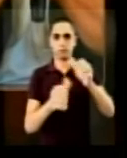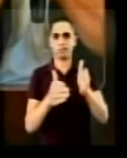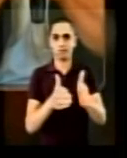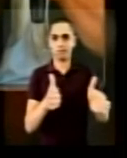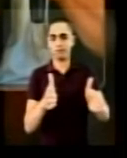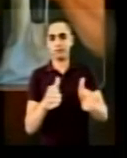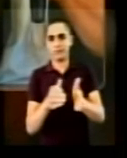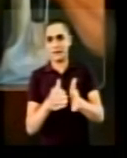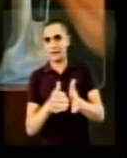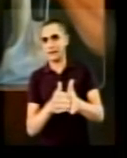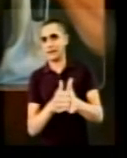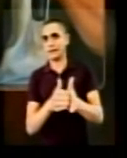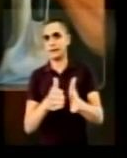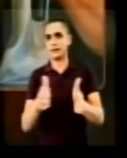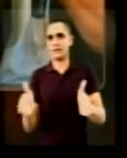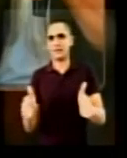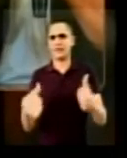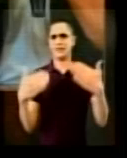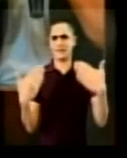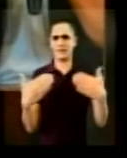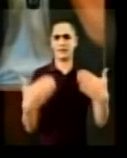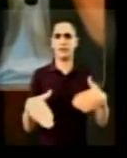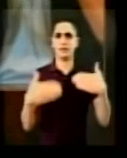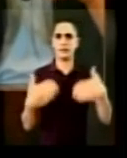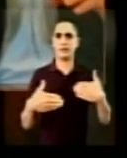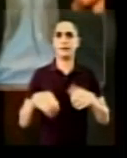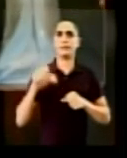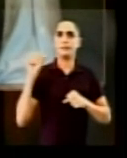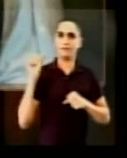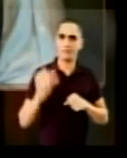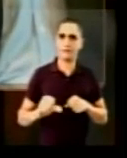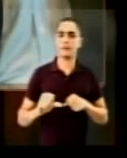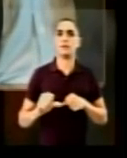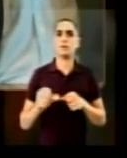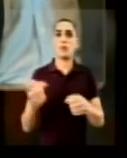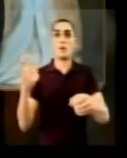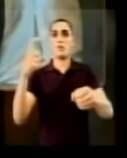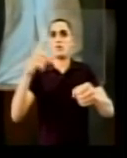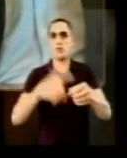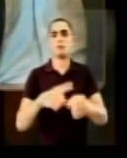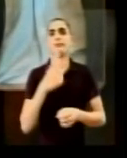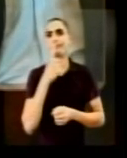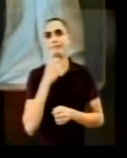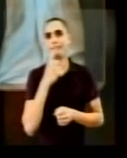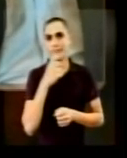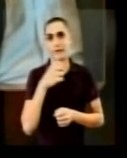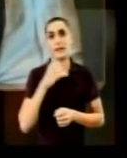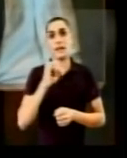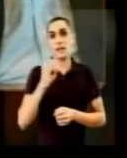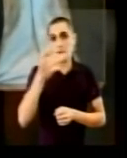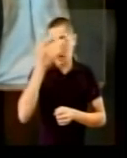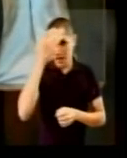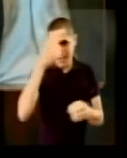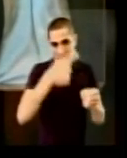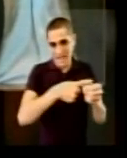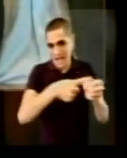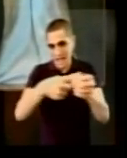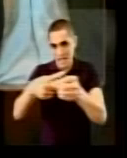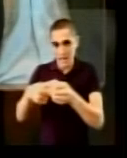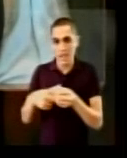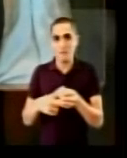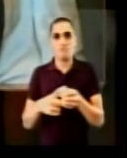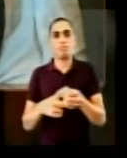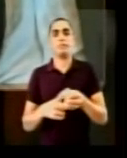não existirá mais fase laranja. Do amarelo, quem piorar dados vai para o